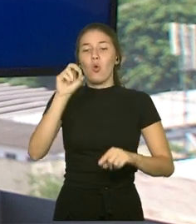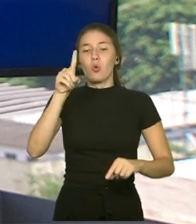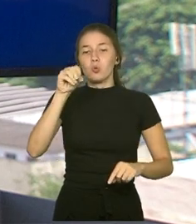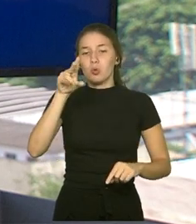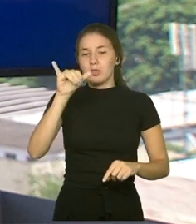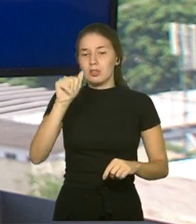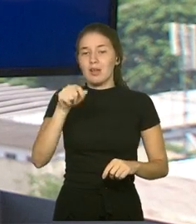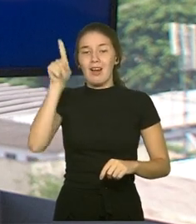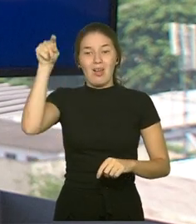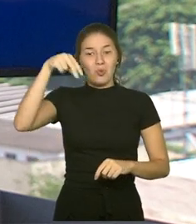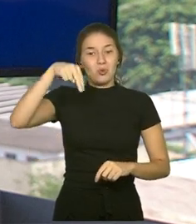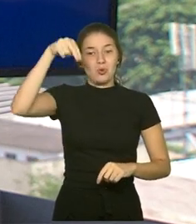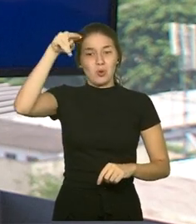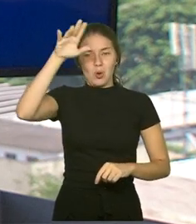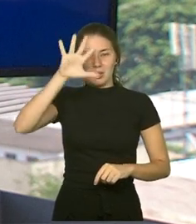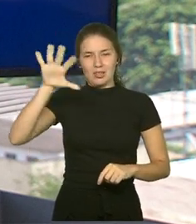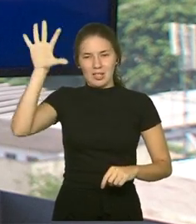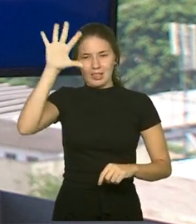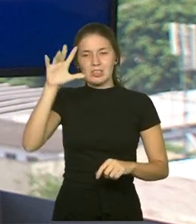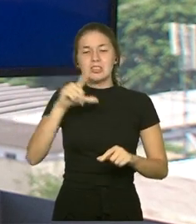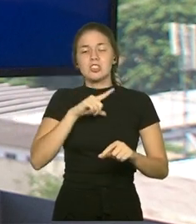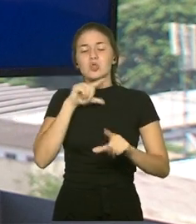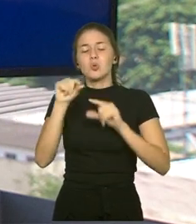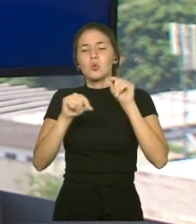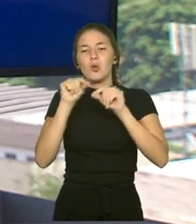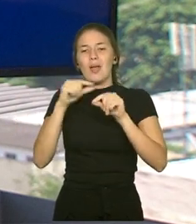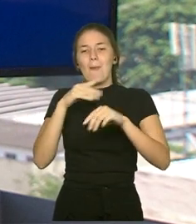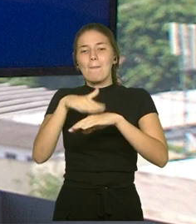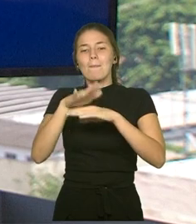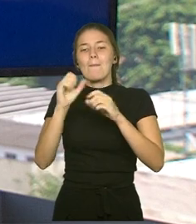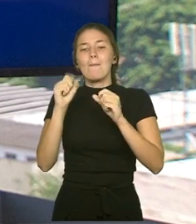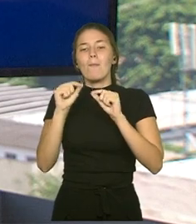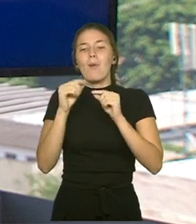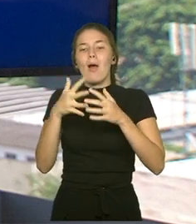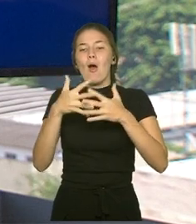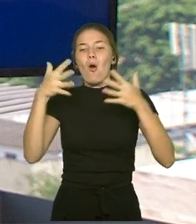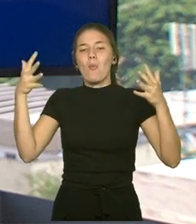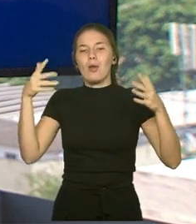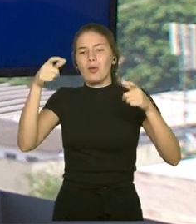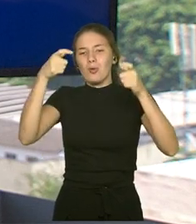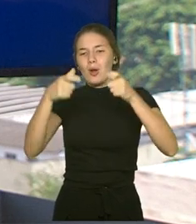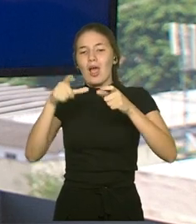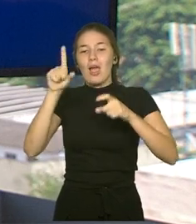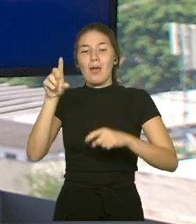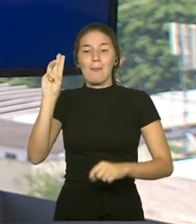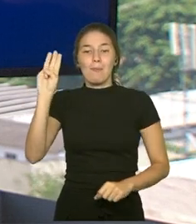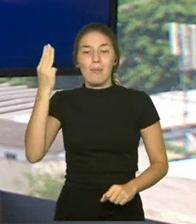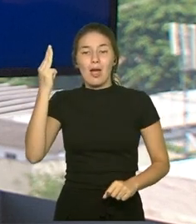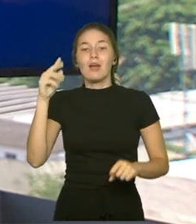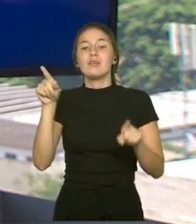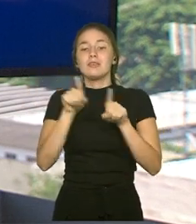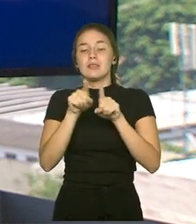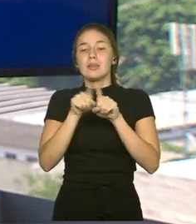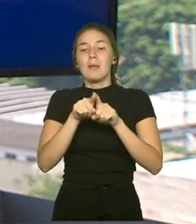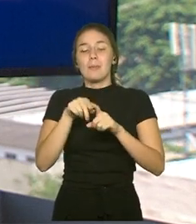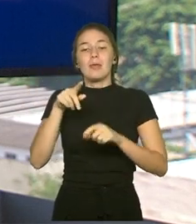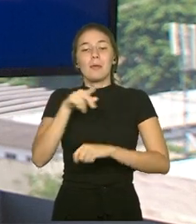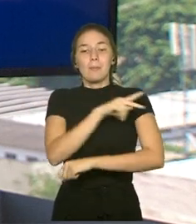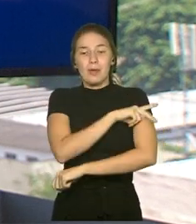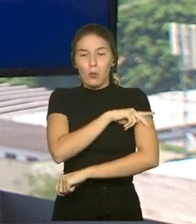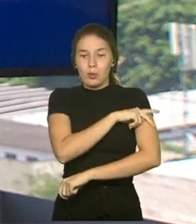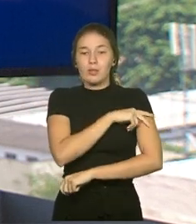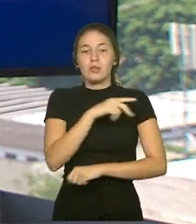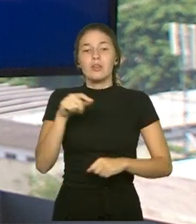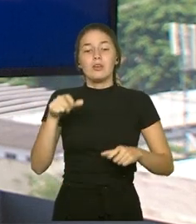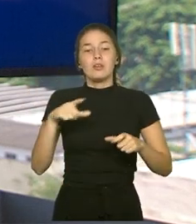no nordeste alerta para transtornos e grandes volumes na cidade de São e Teresina no